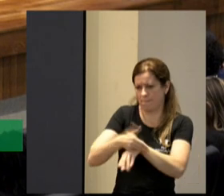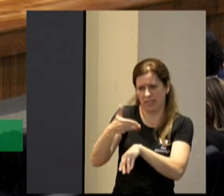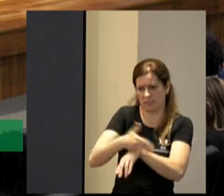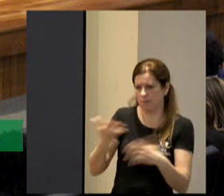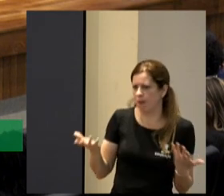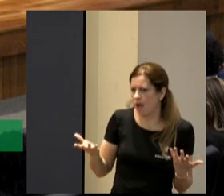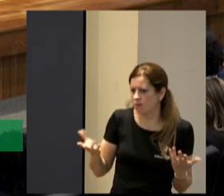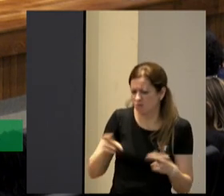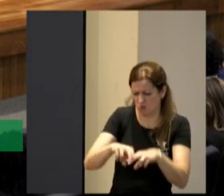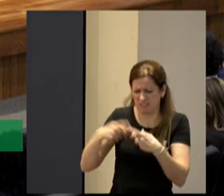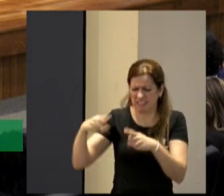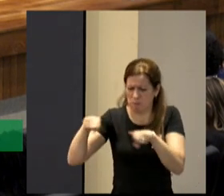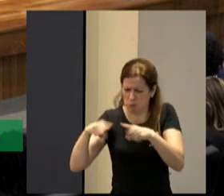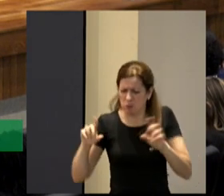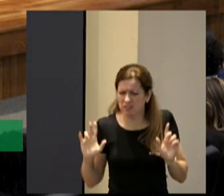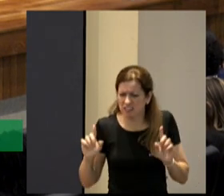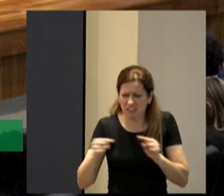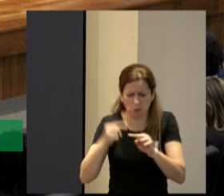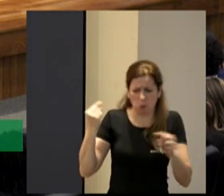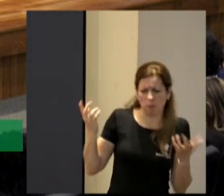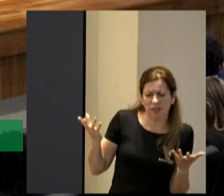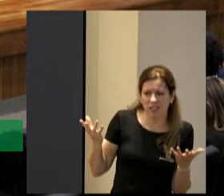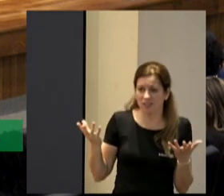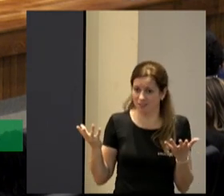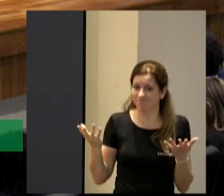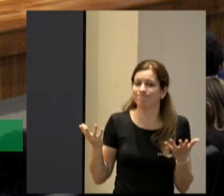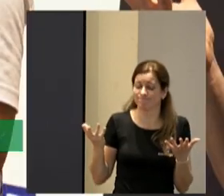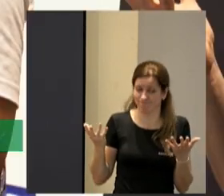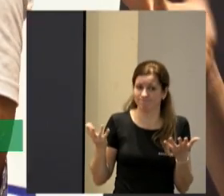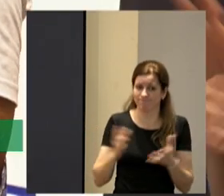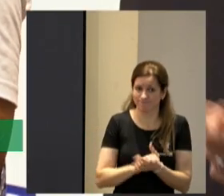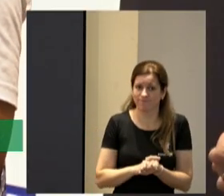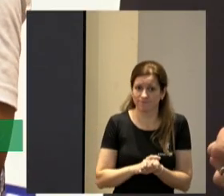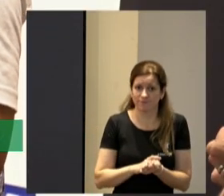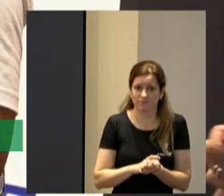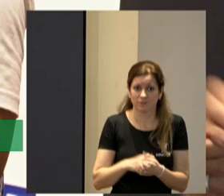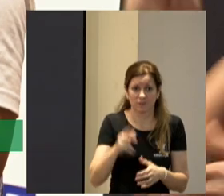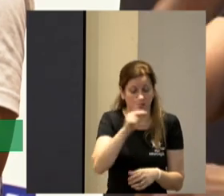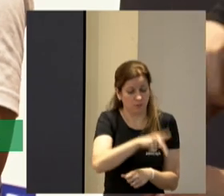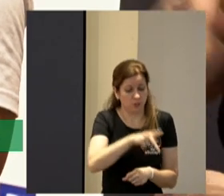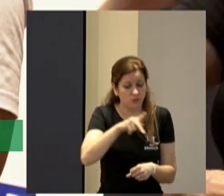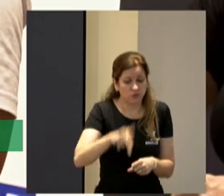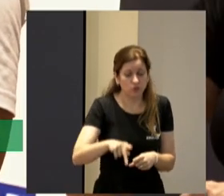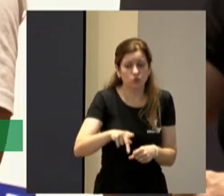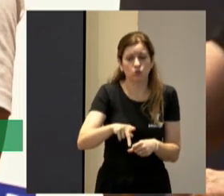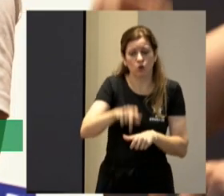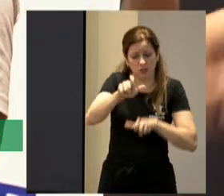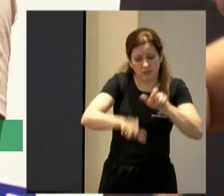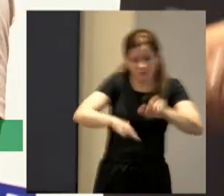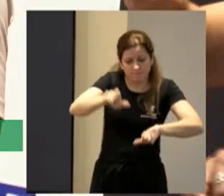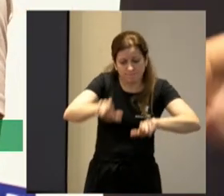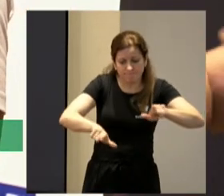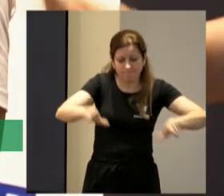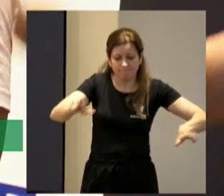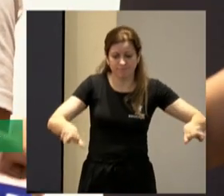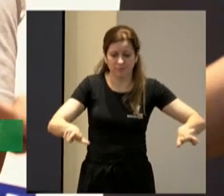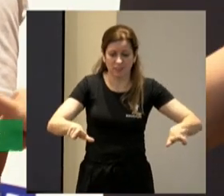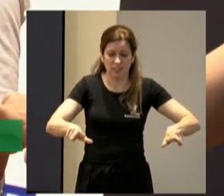Professores diabolizando professores. Professores interditando corpos negros que